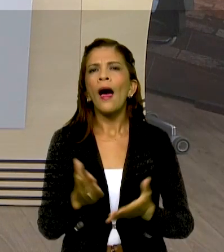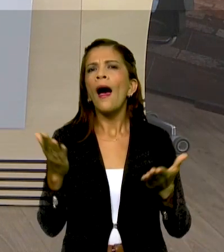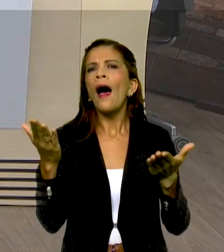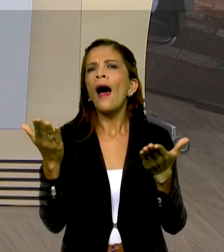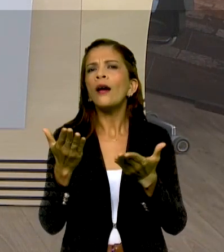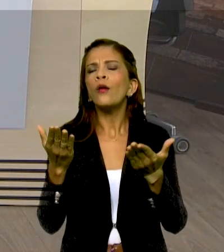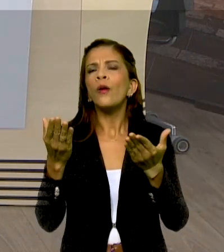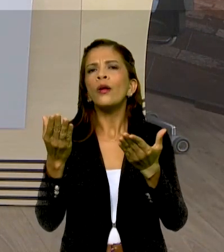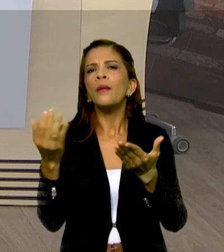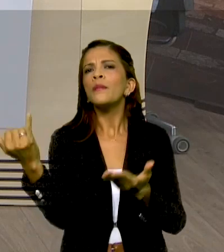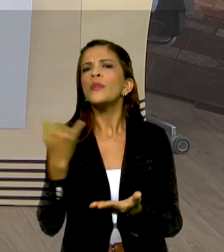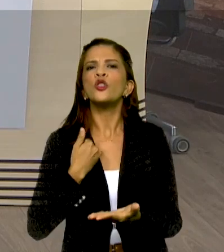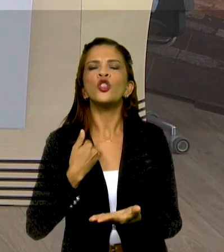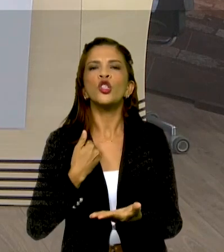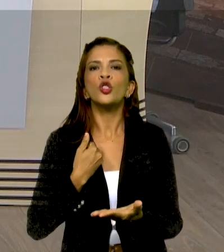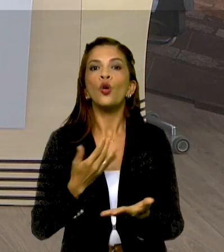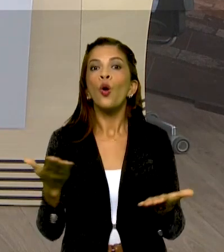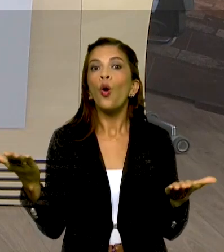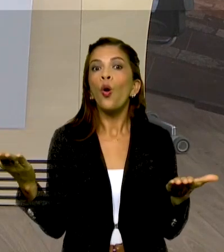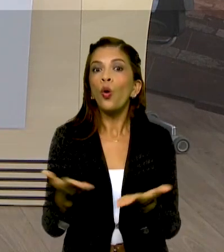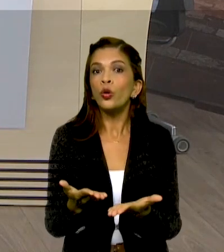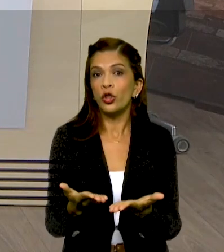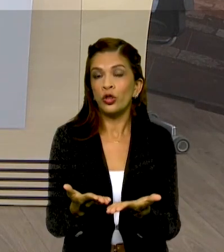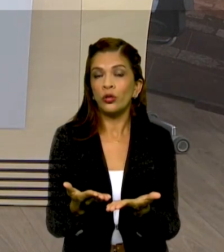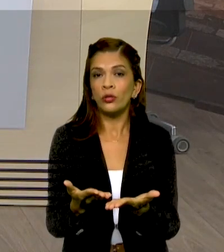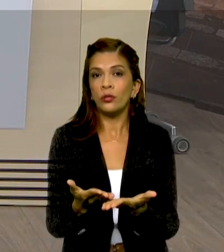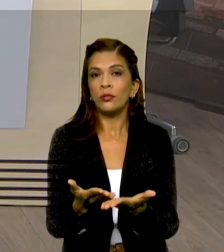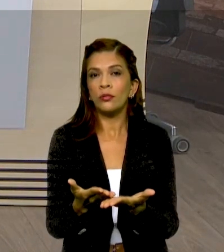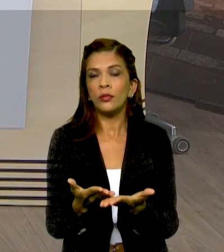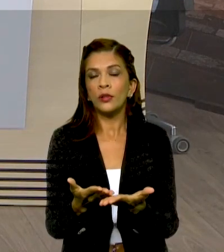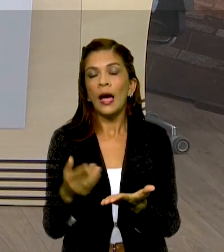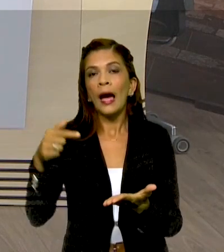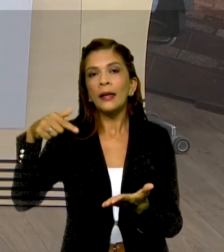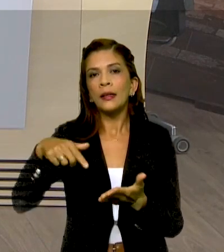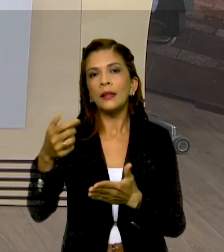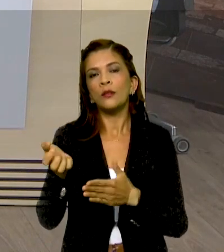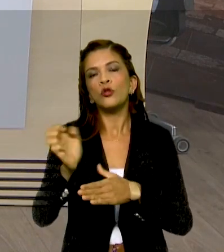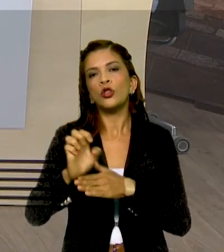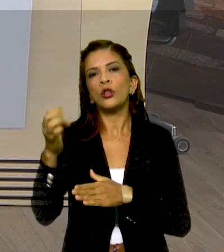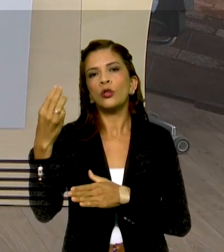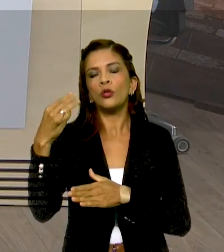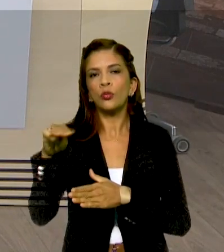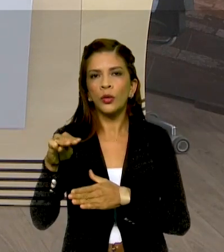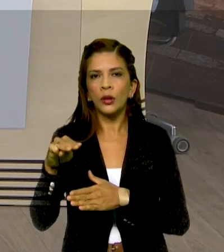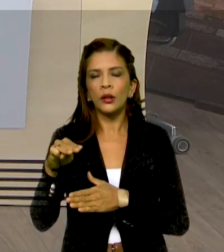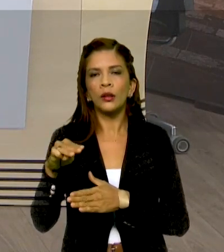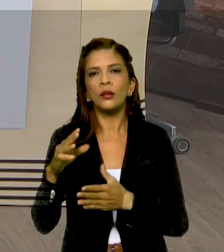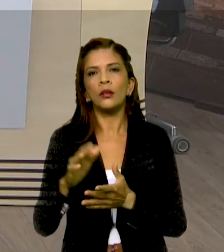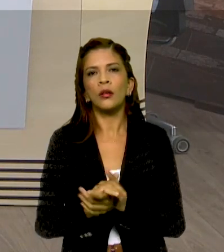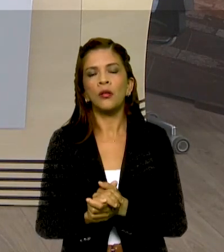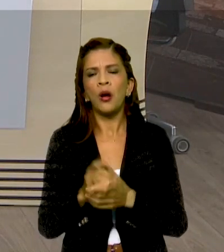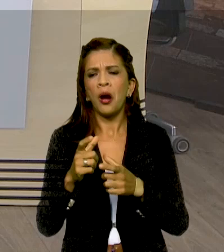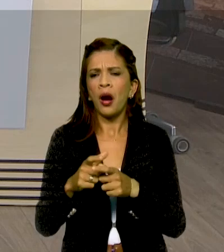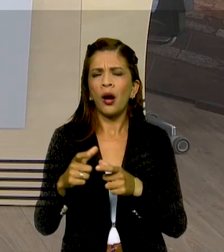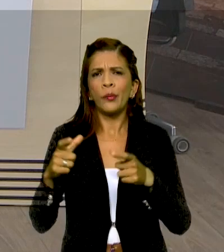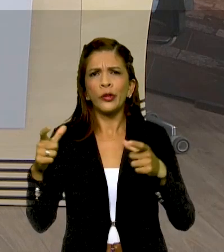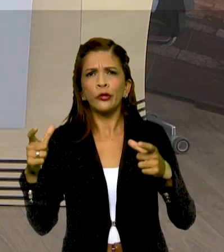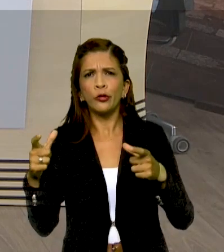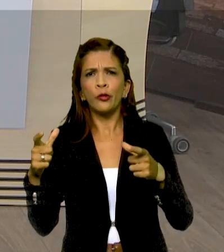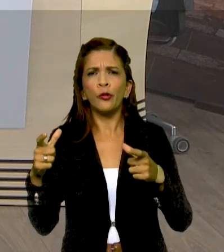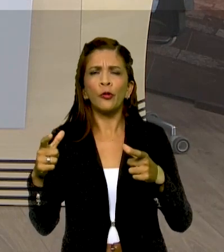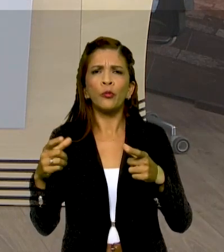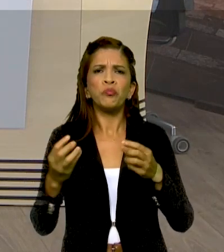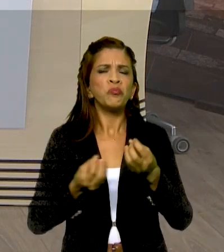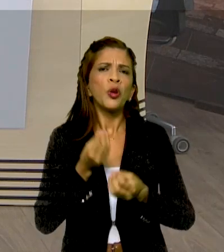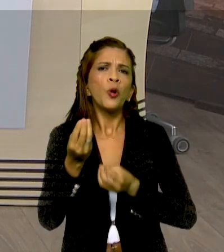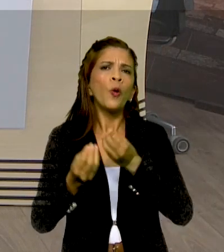atualmente esse cenário dentro do estado do Maranhão. Aumentou? Como é que tem sido o